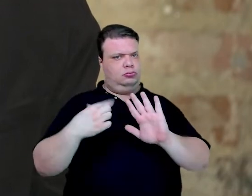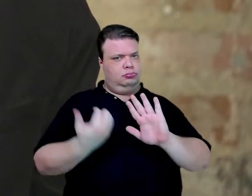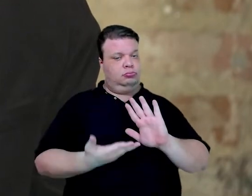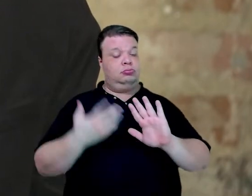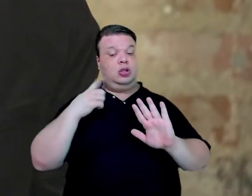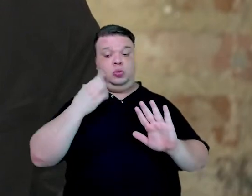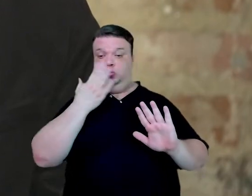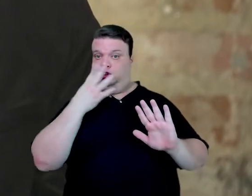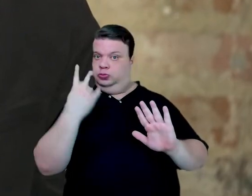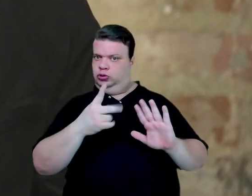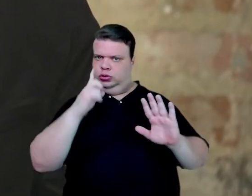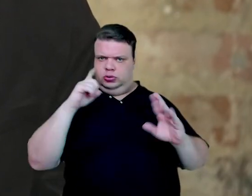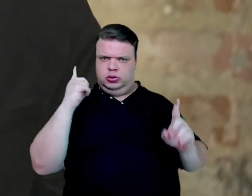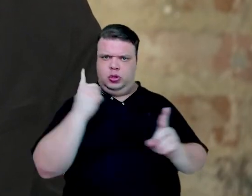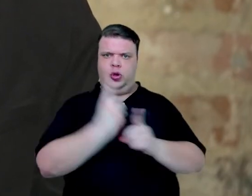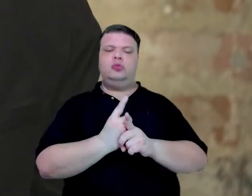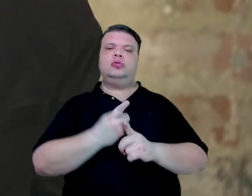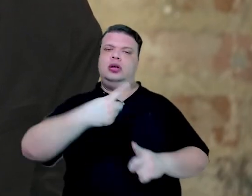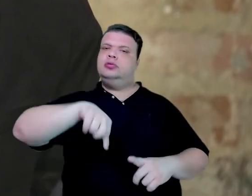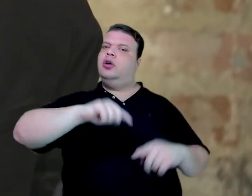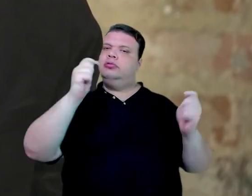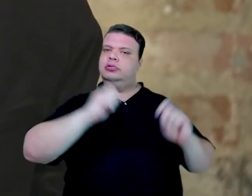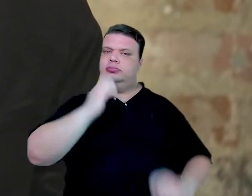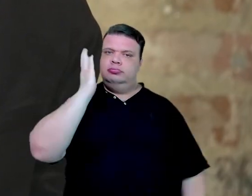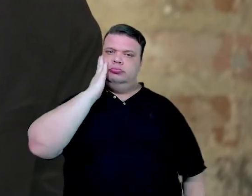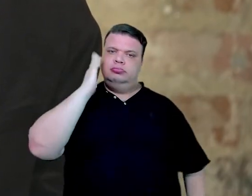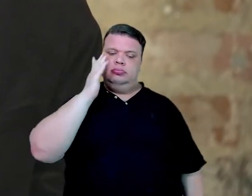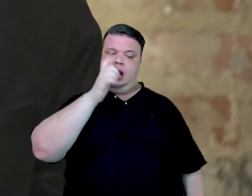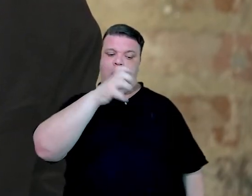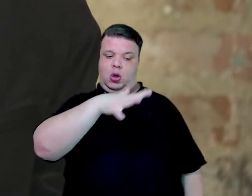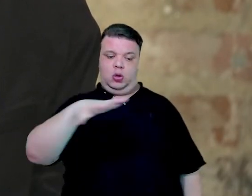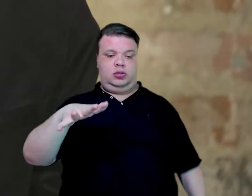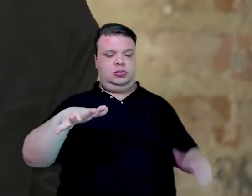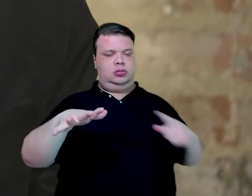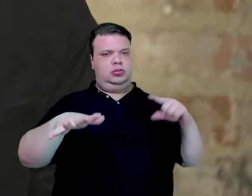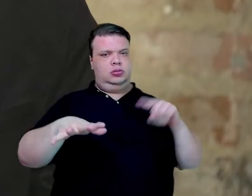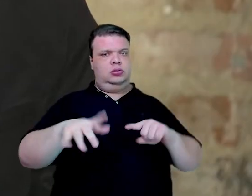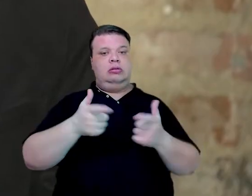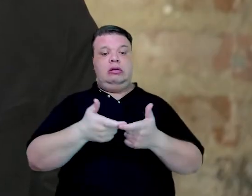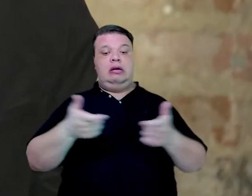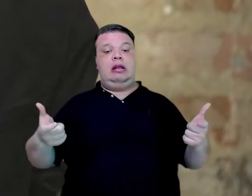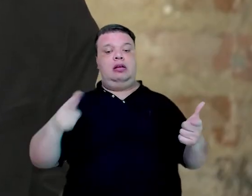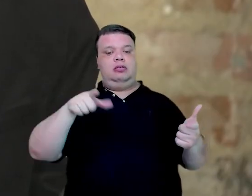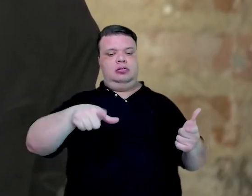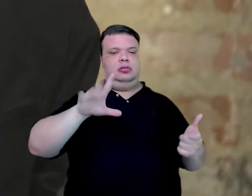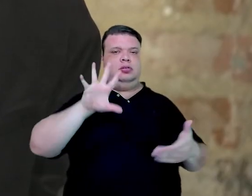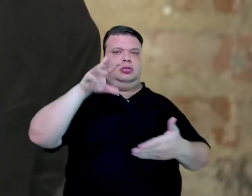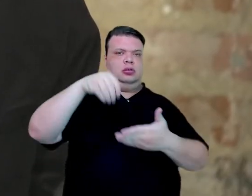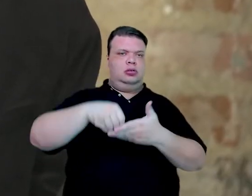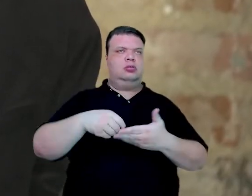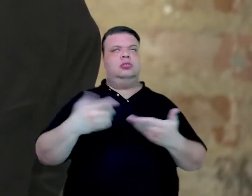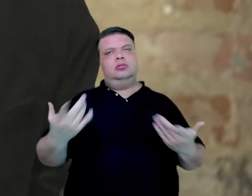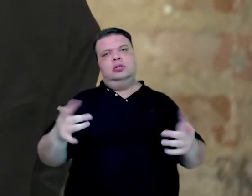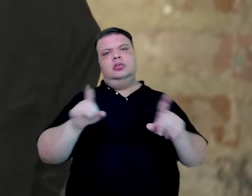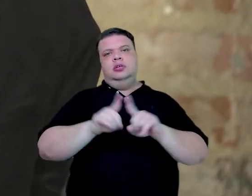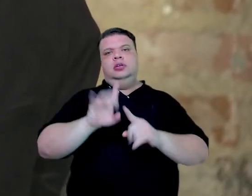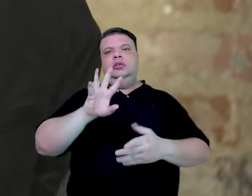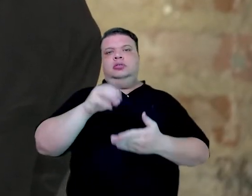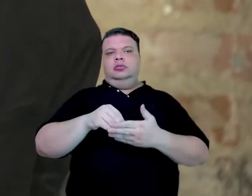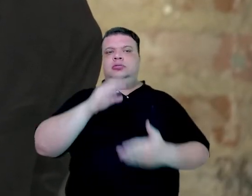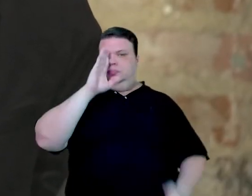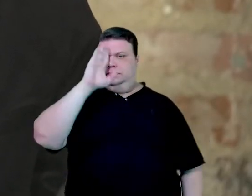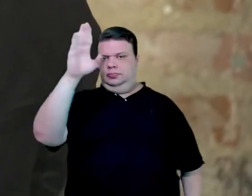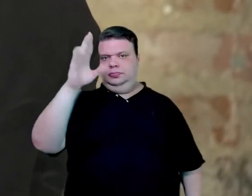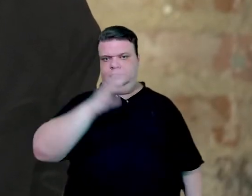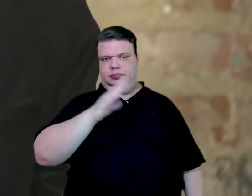grande maioria e é composto uma principal componente do nosso planeta, representando 71%, nós temos